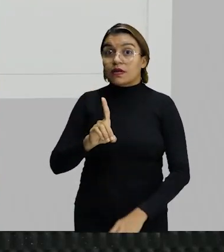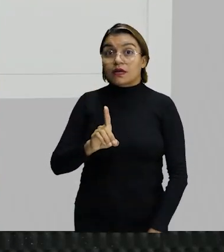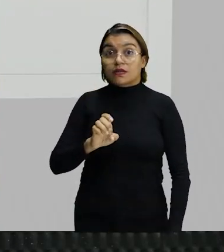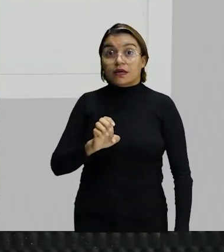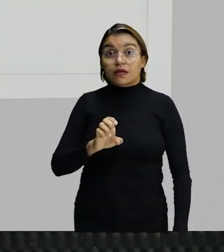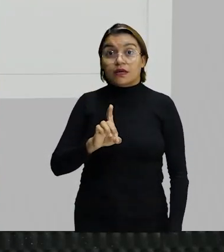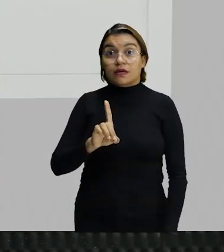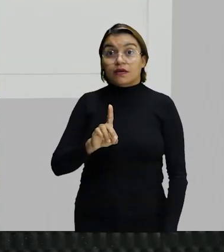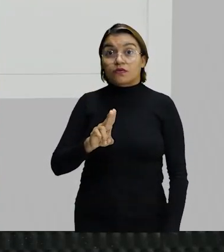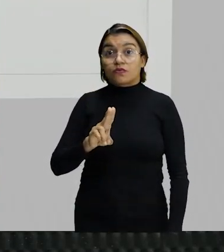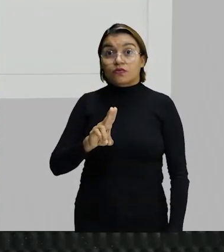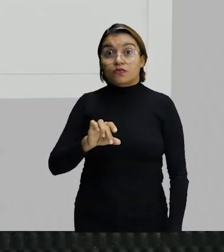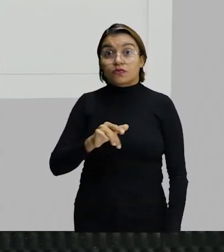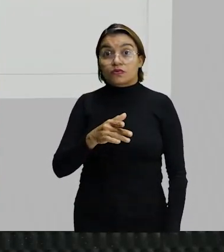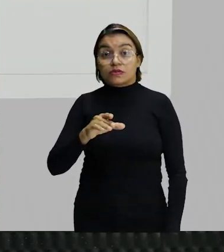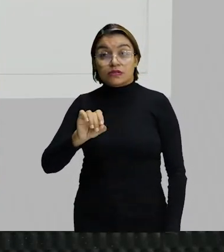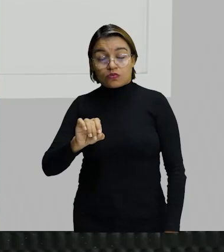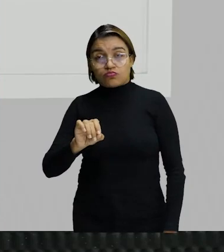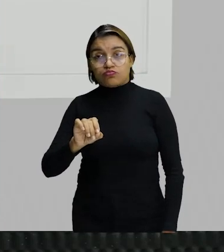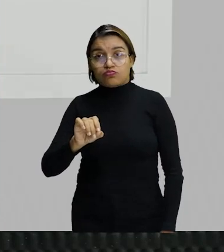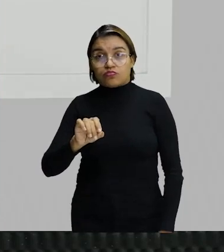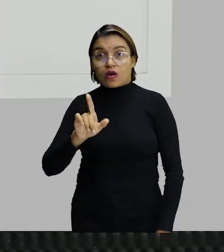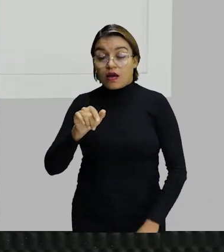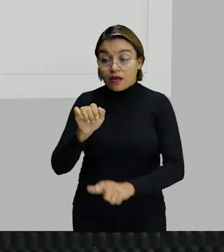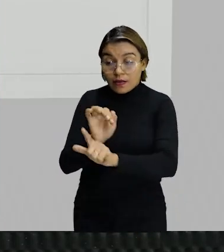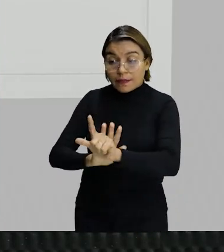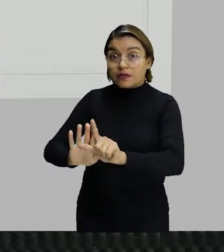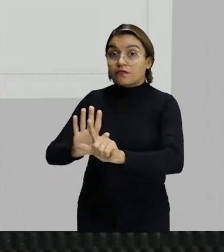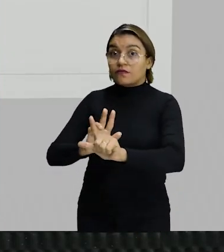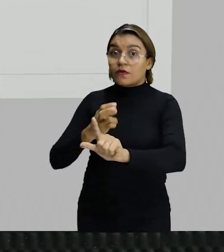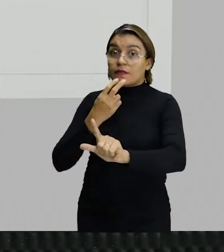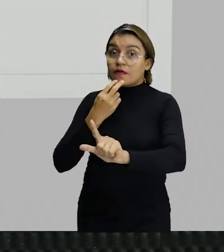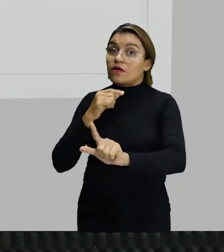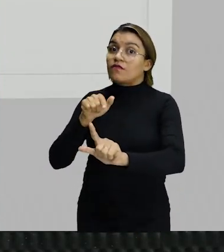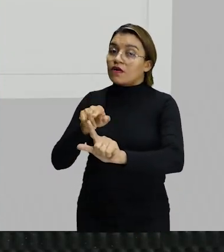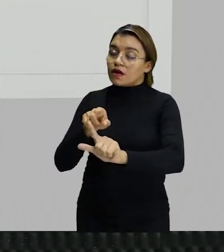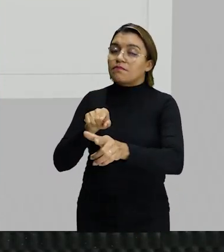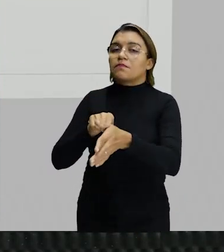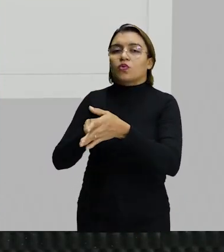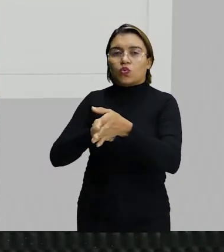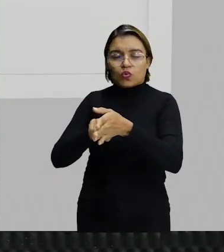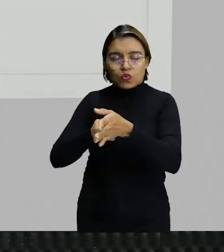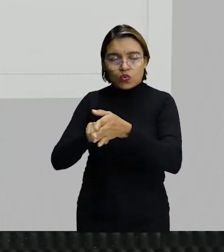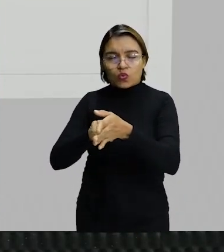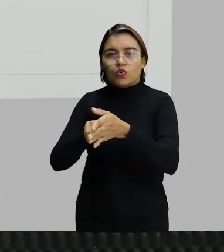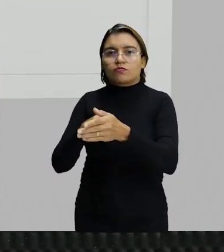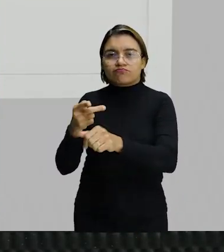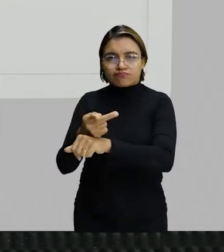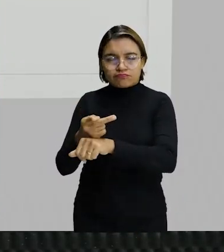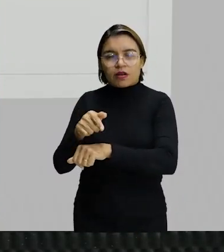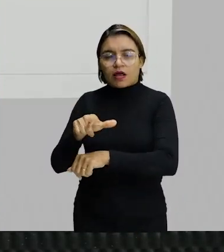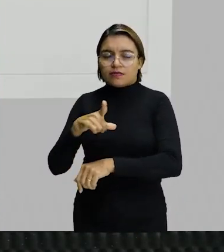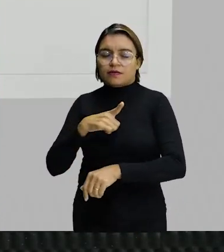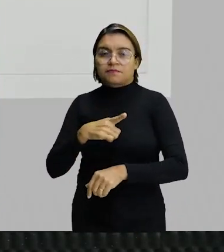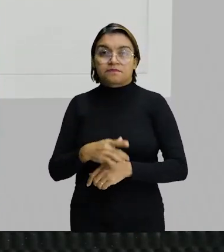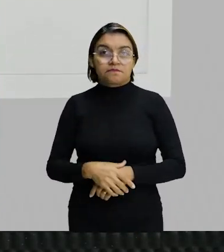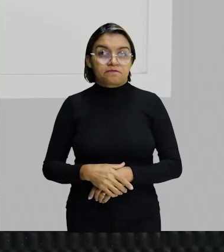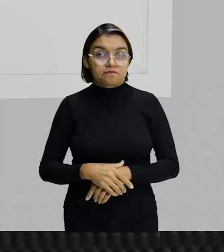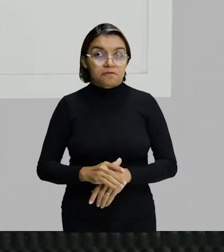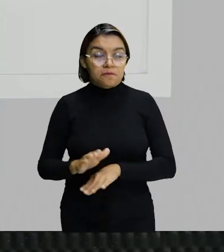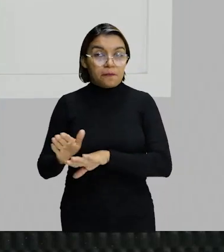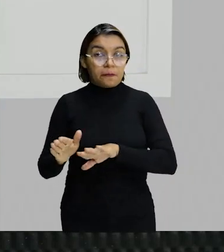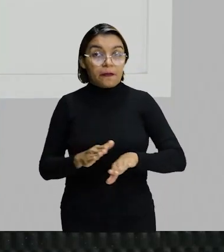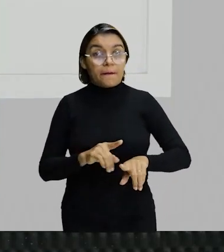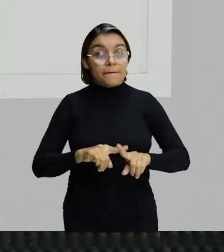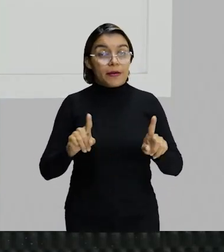nosso elemento aqui, que é a plataforma Gonçalves Dias. Tu pode procurar lá, você vai encontrar. Mas assim, de uma forma